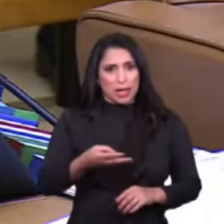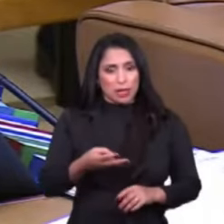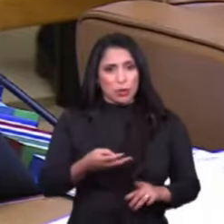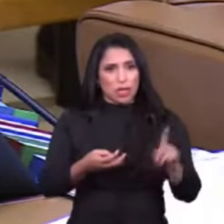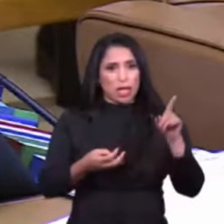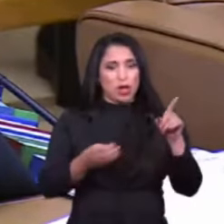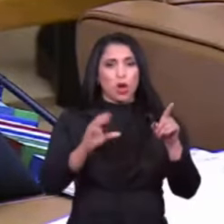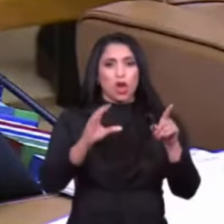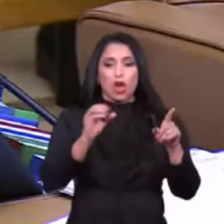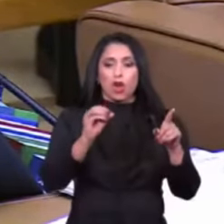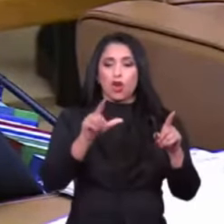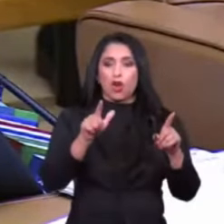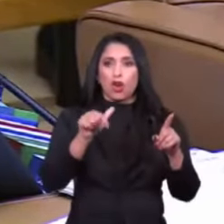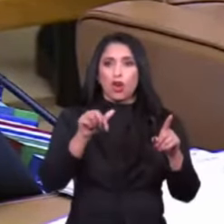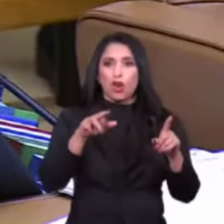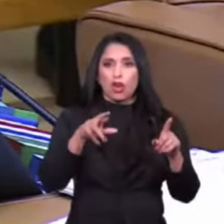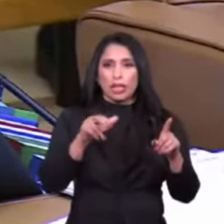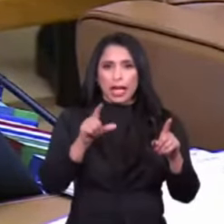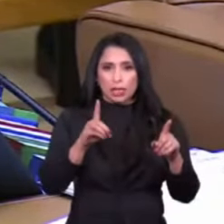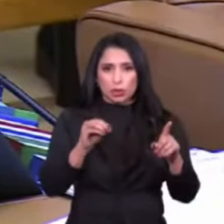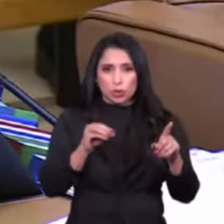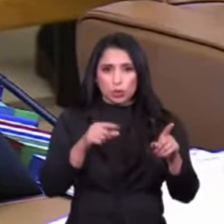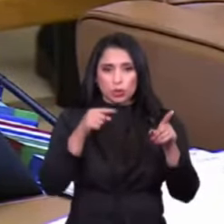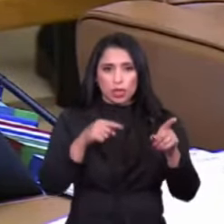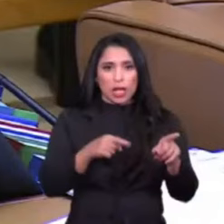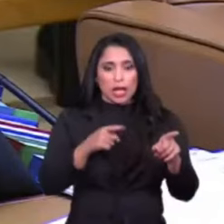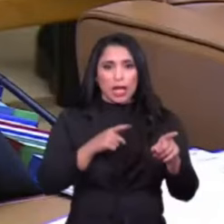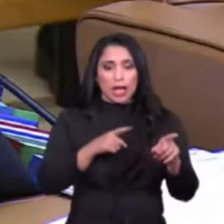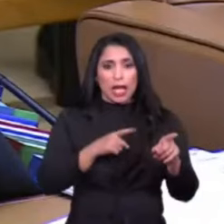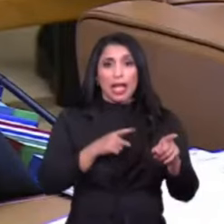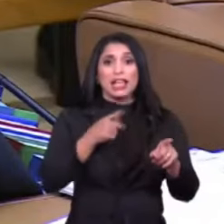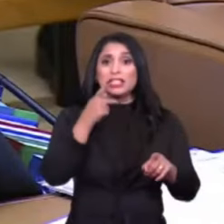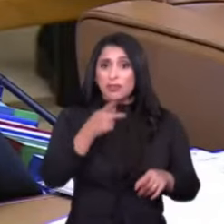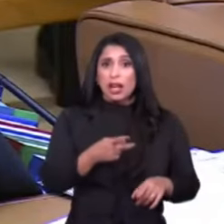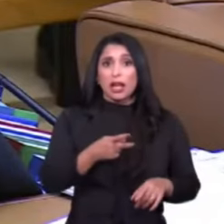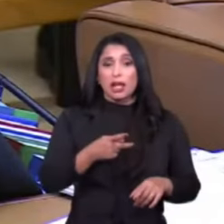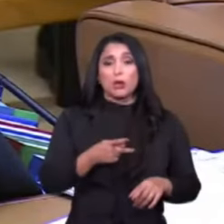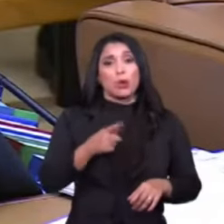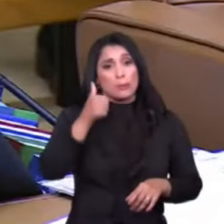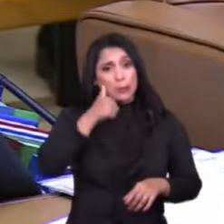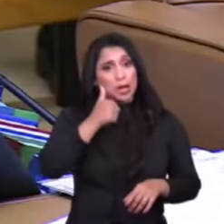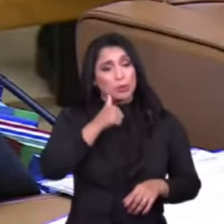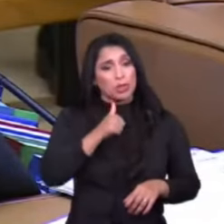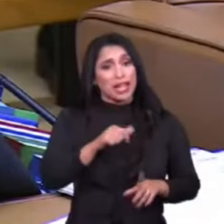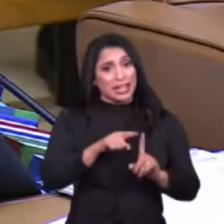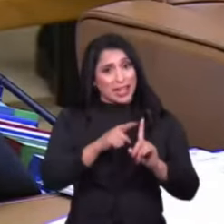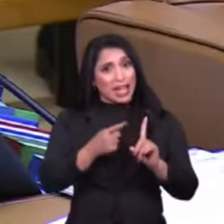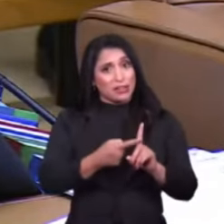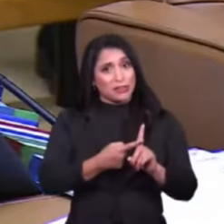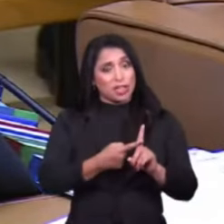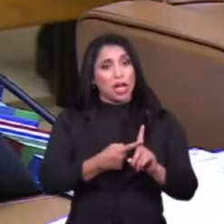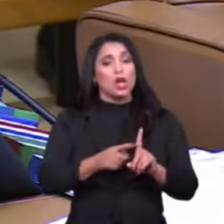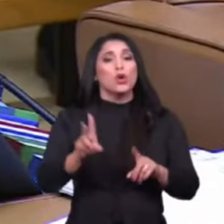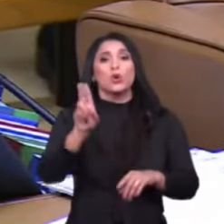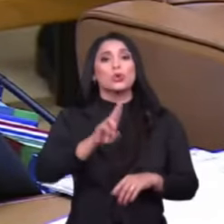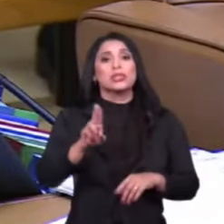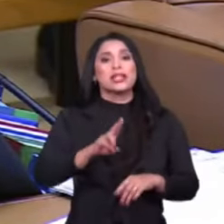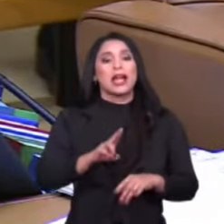Colorado, indicaram o uso de maconha para mulheres grávidas como forma de tratamento de enjoo.